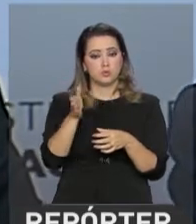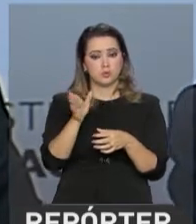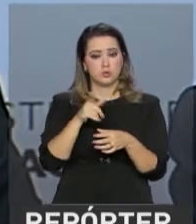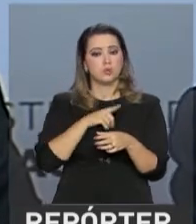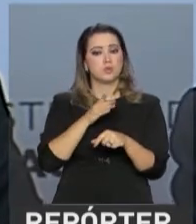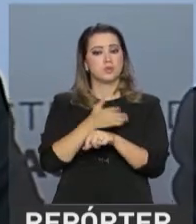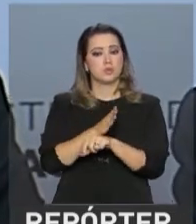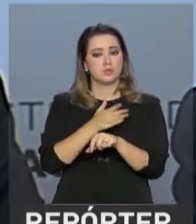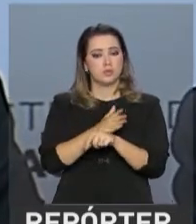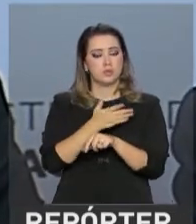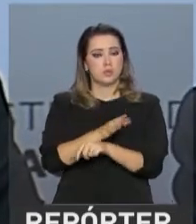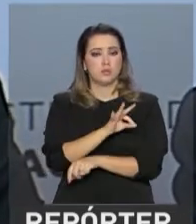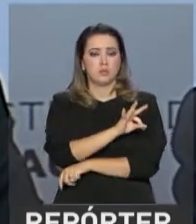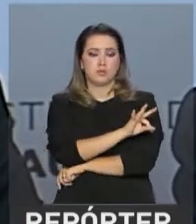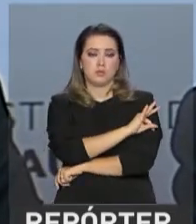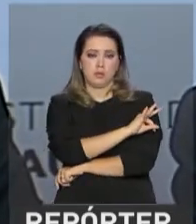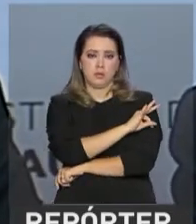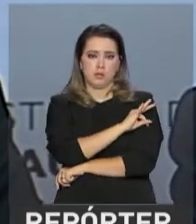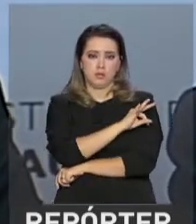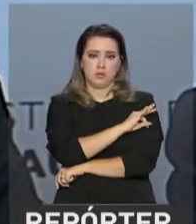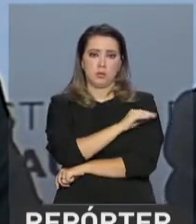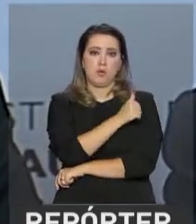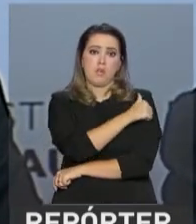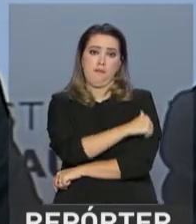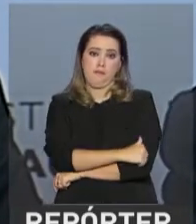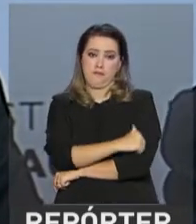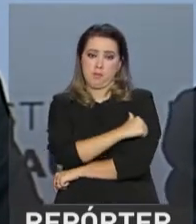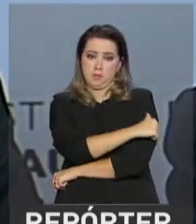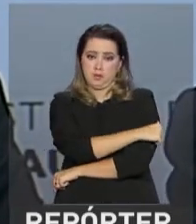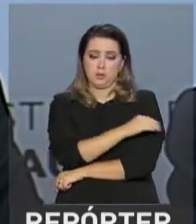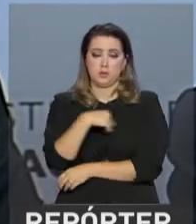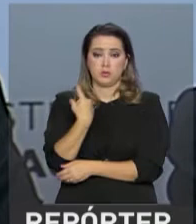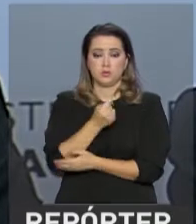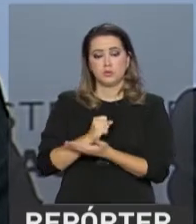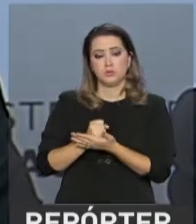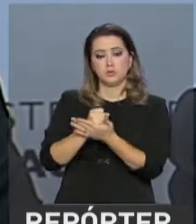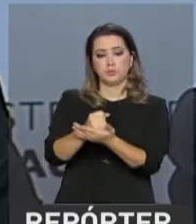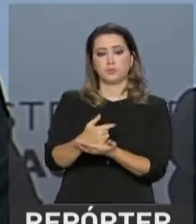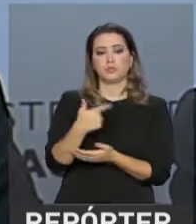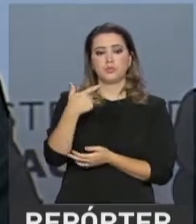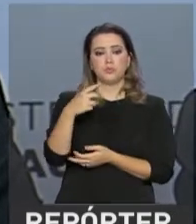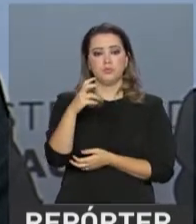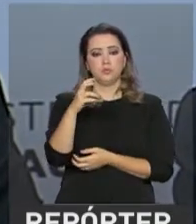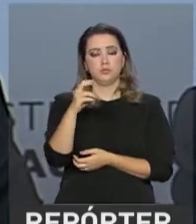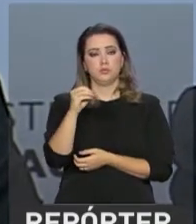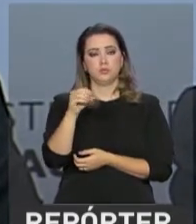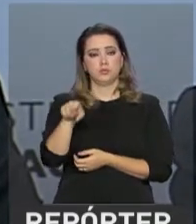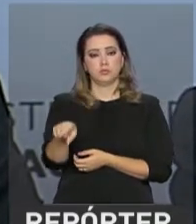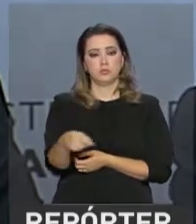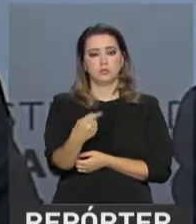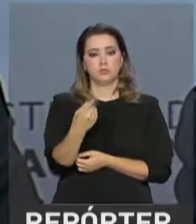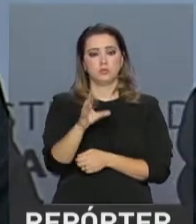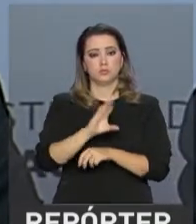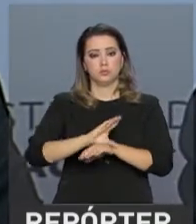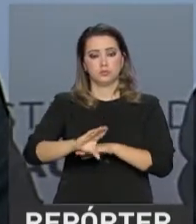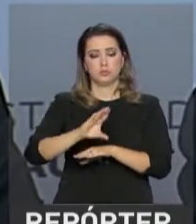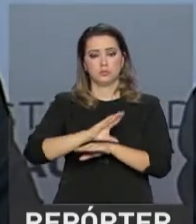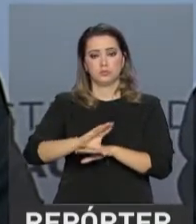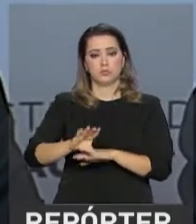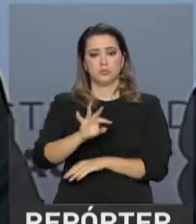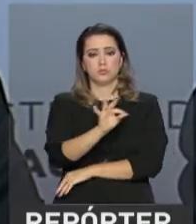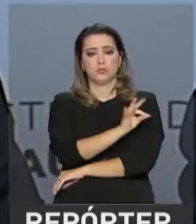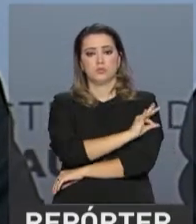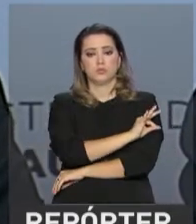formação técnica de enfermagem e estamos disponibilizando agora 250 mil cursos de